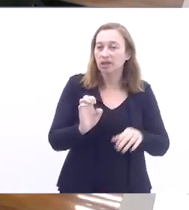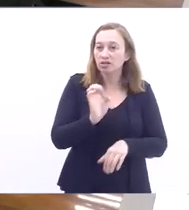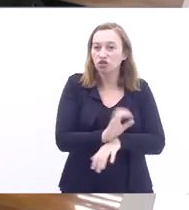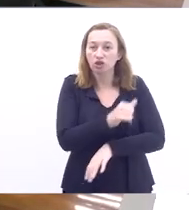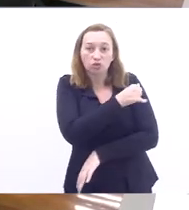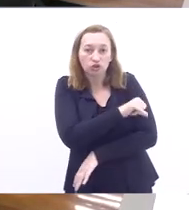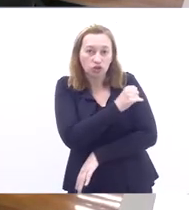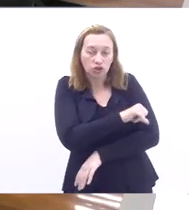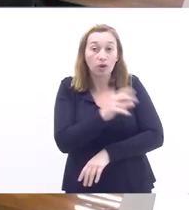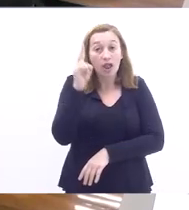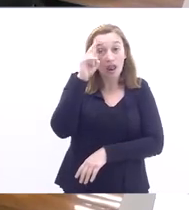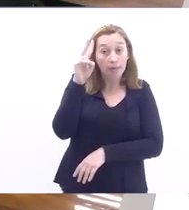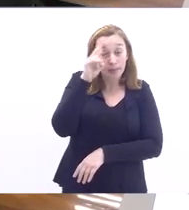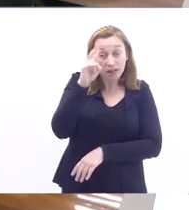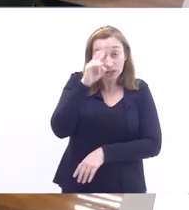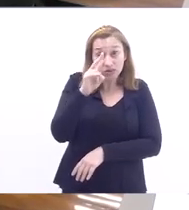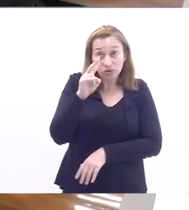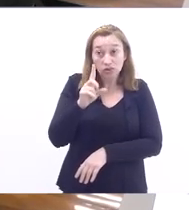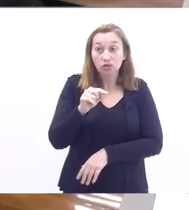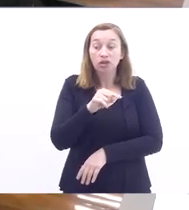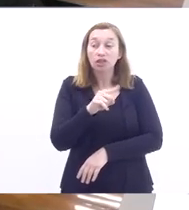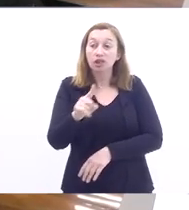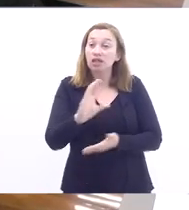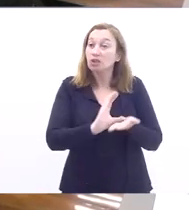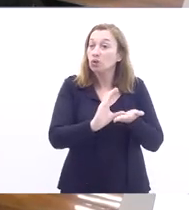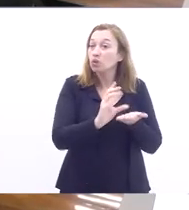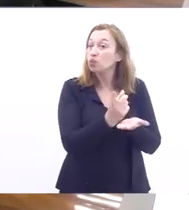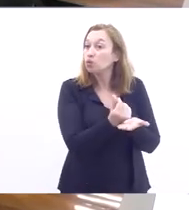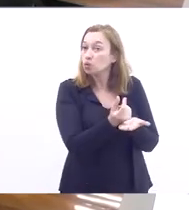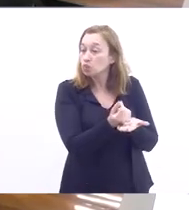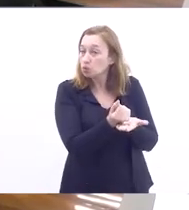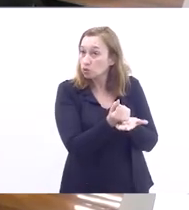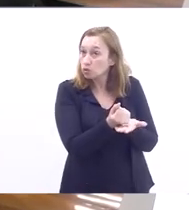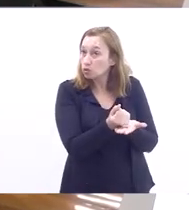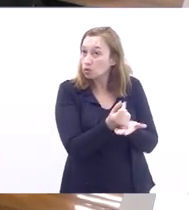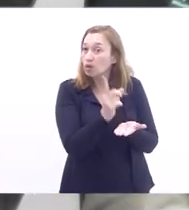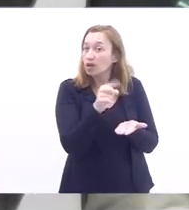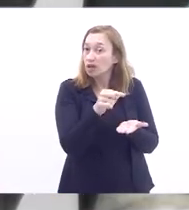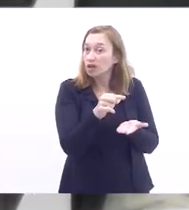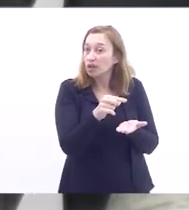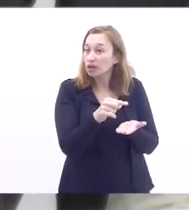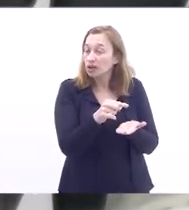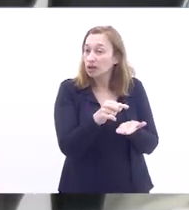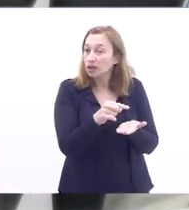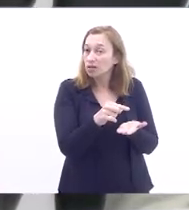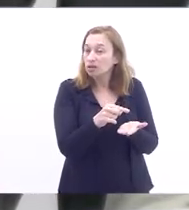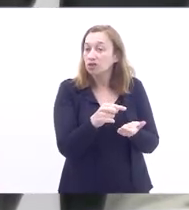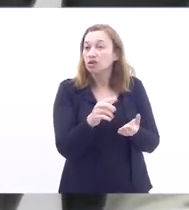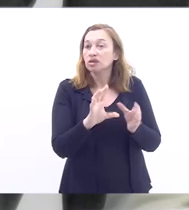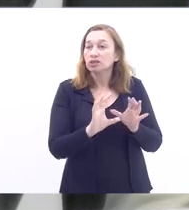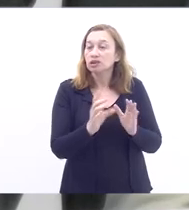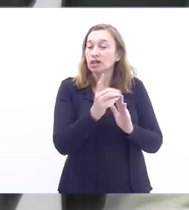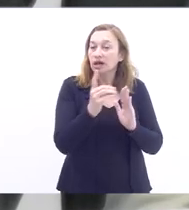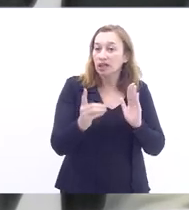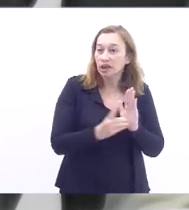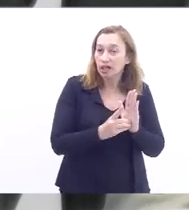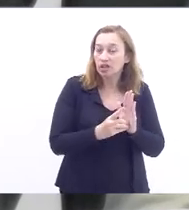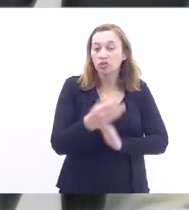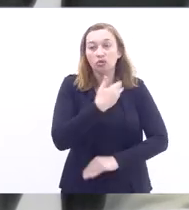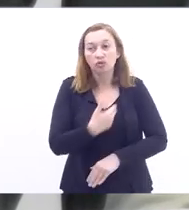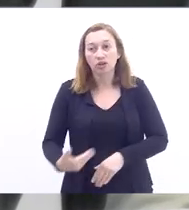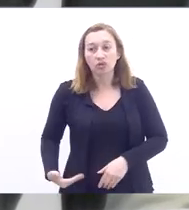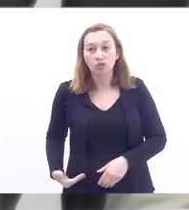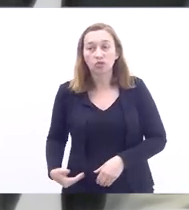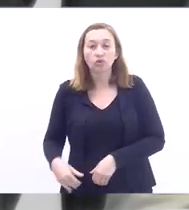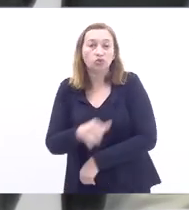Janeiro Lembrando que esses auxílios e foram a partilha decreto do governador do hotel Rio de Janeiro que